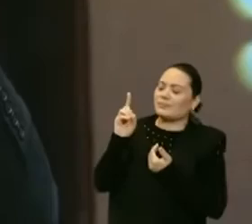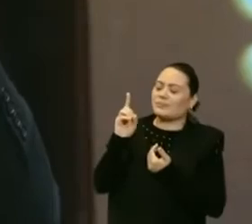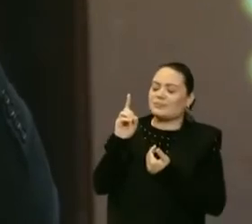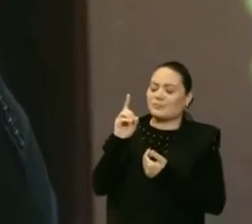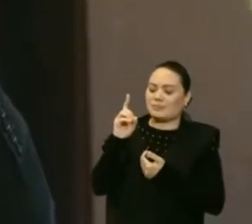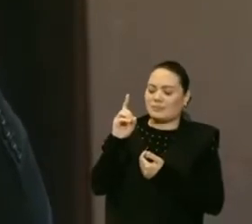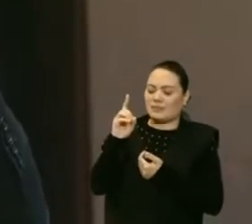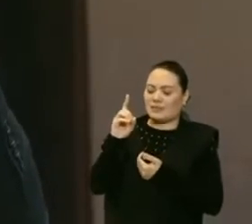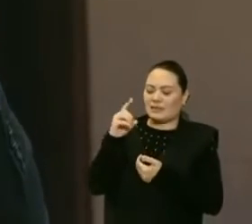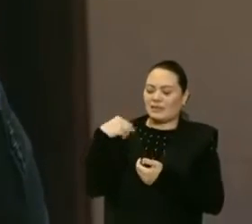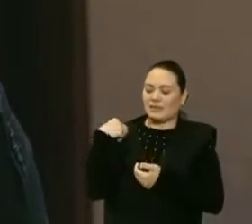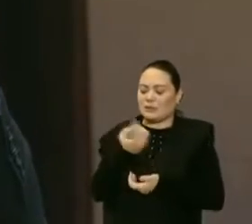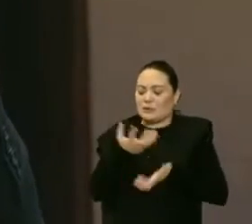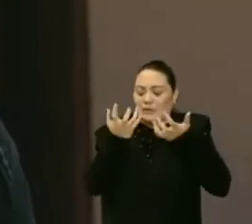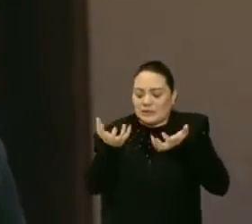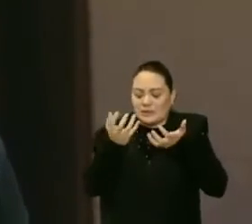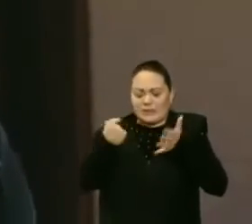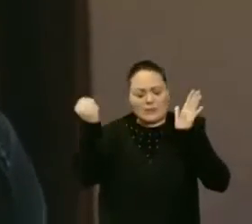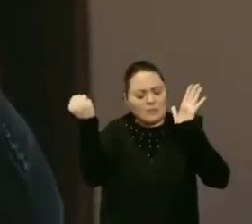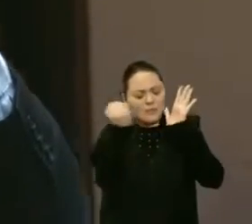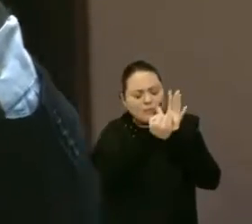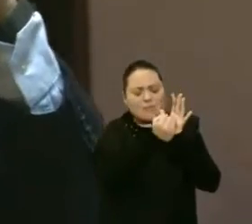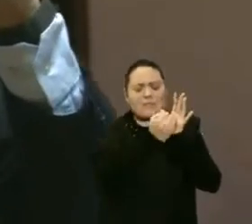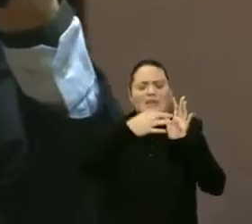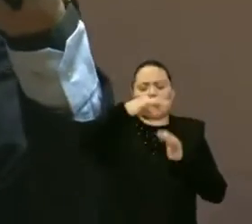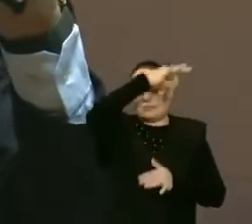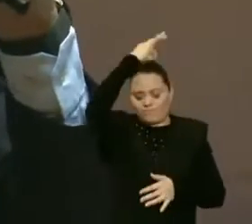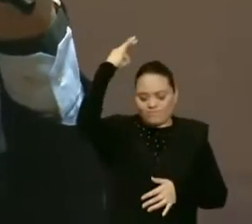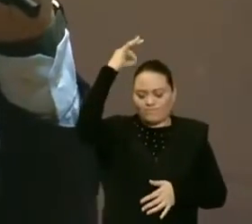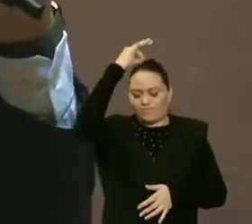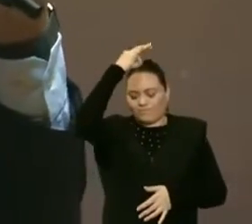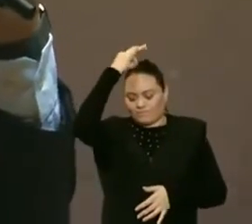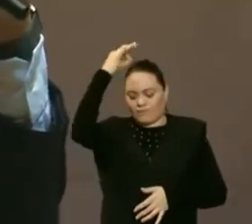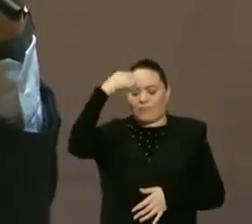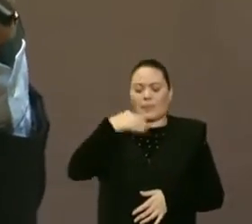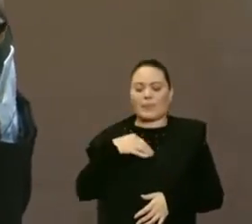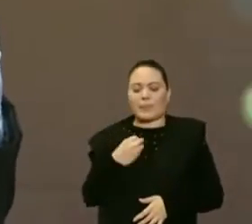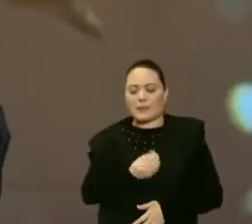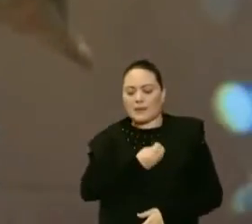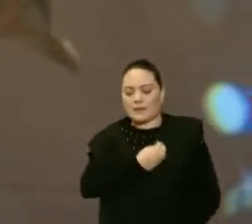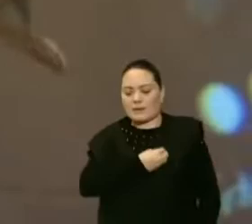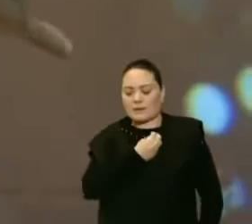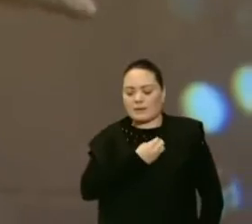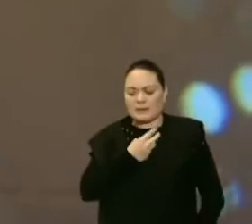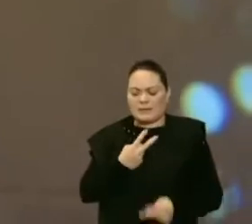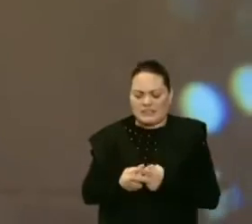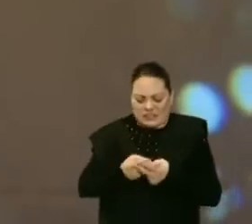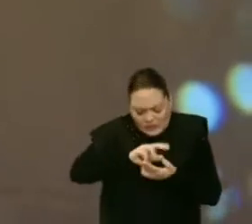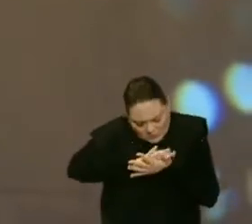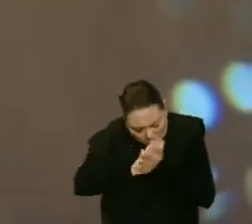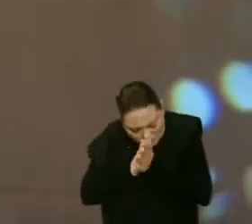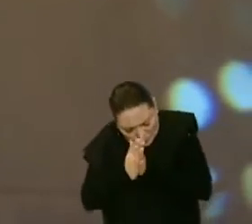Queremos só ser marcados com a tua glória. Vem, Deus, quebra cadeias,